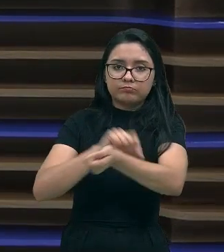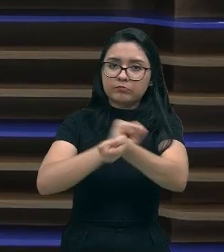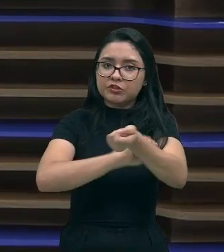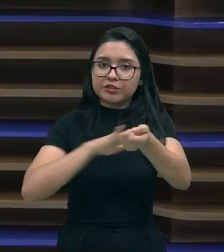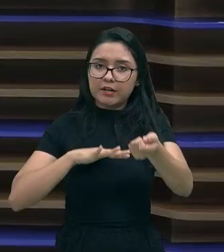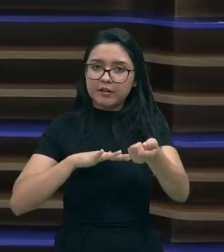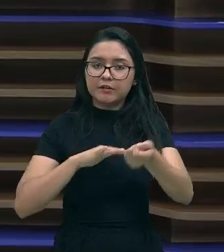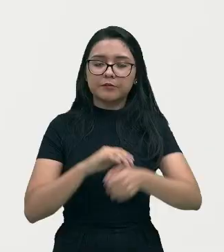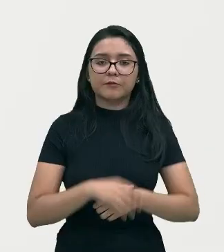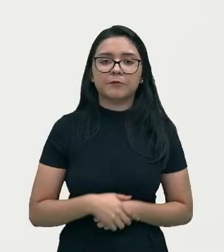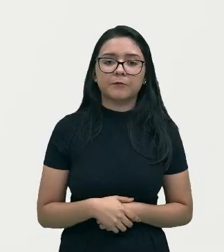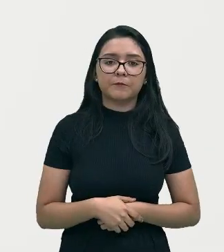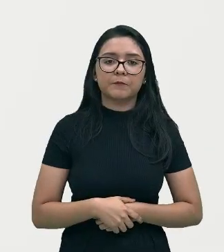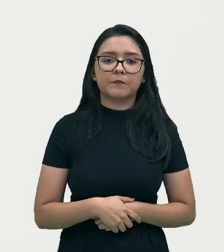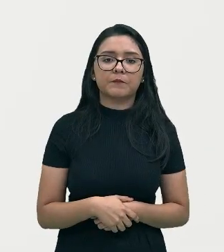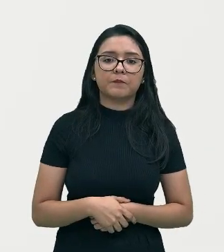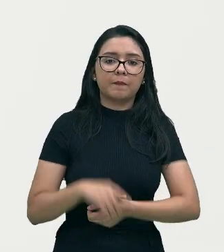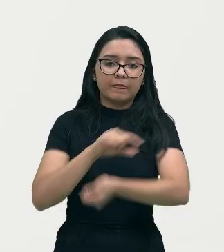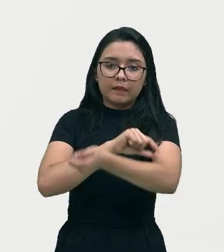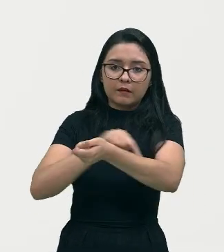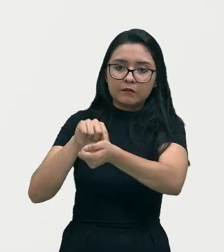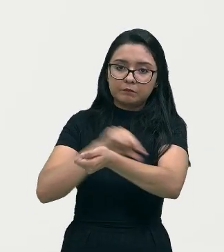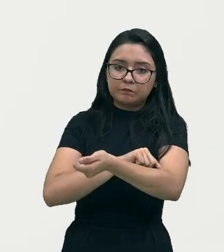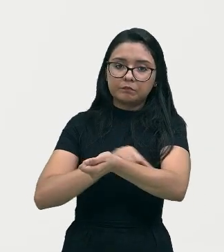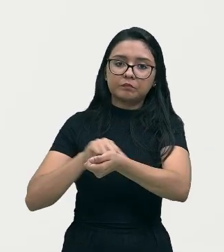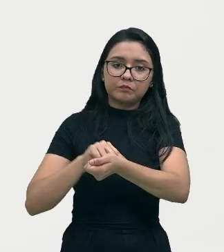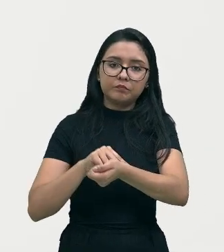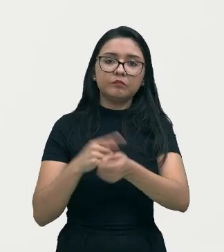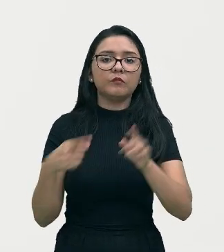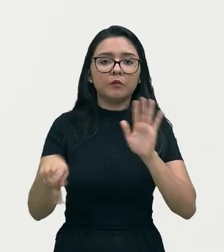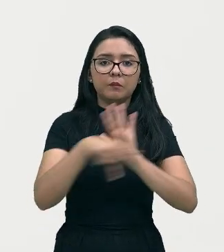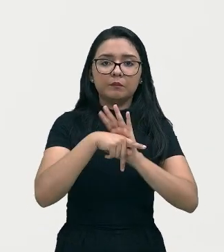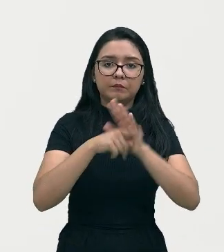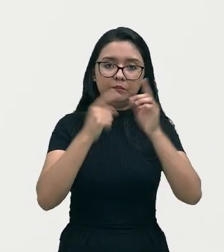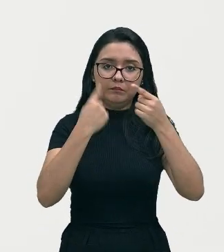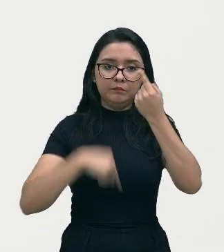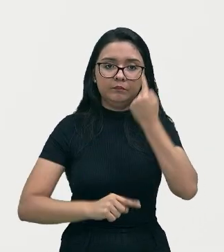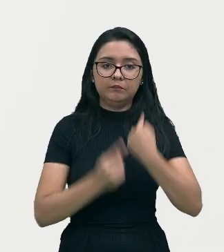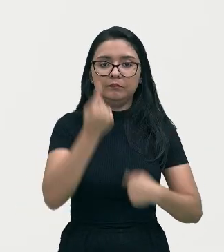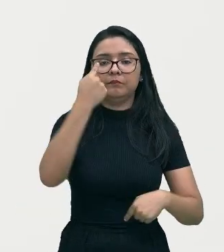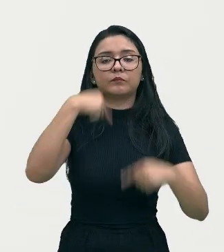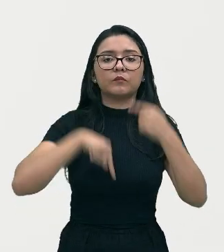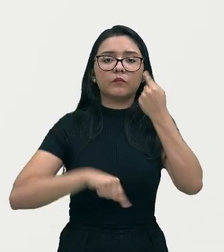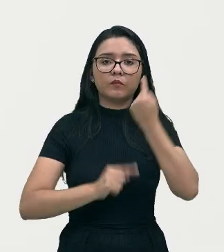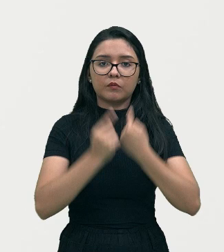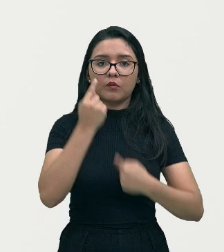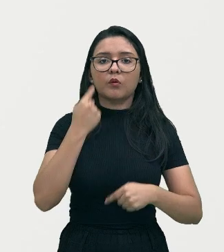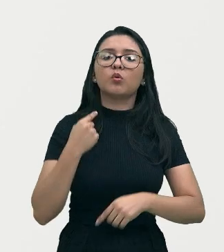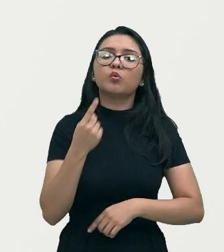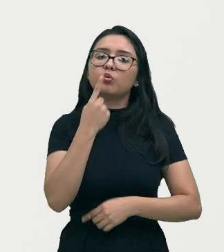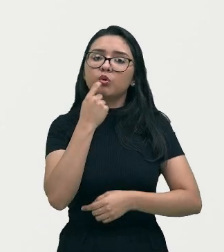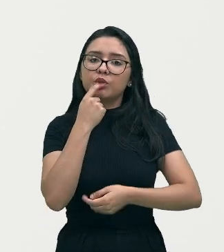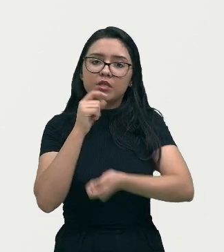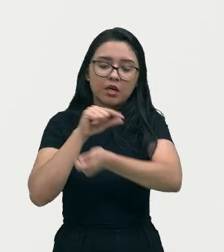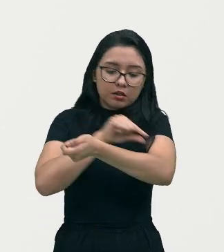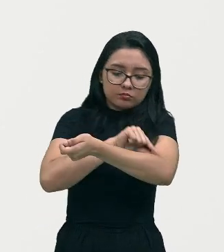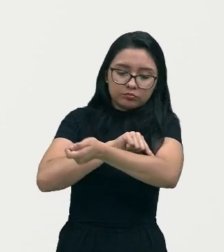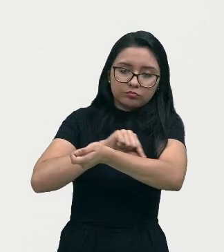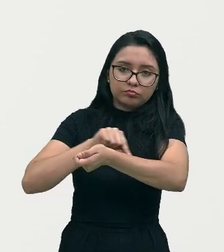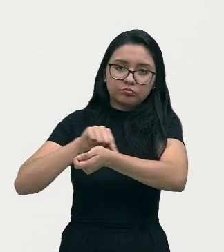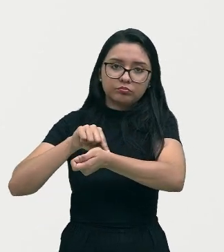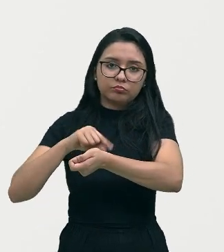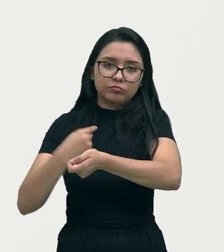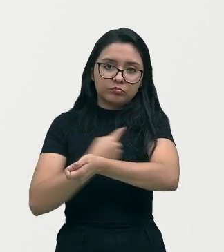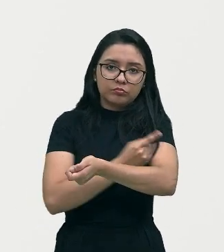sanguíneos, eles são os tubos do sistema circulatório, né? Por onde percorre todo o sangue, né? E eles são formados por uma rede